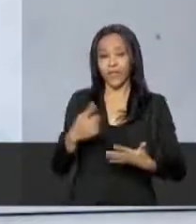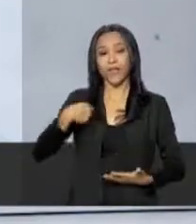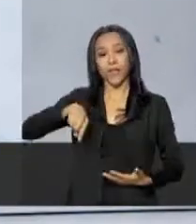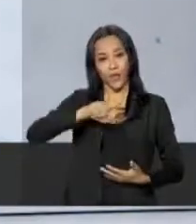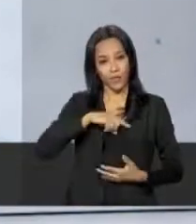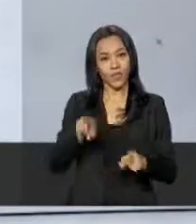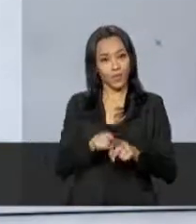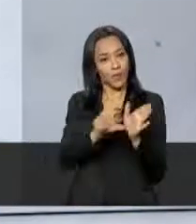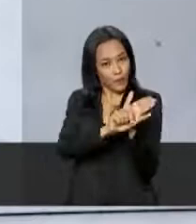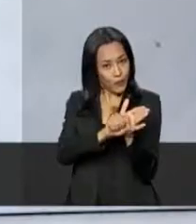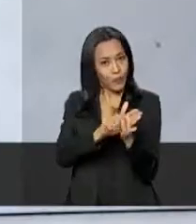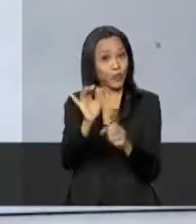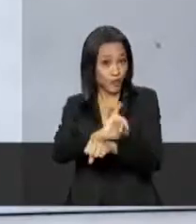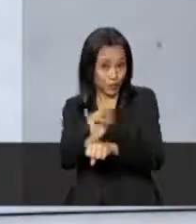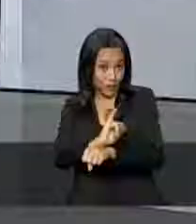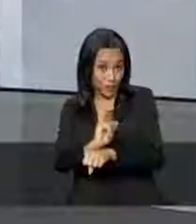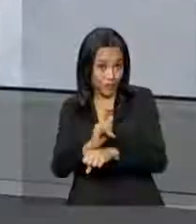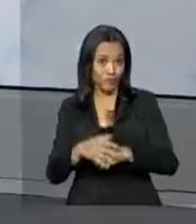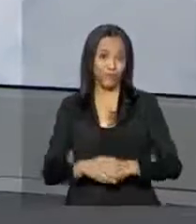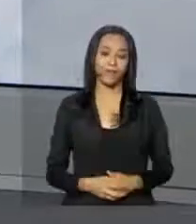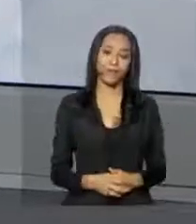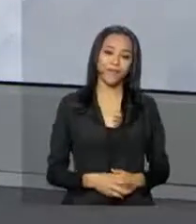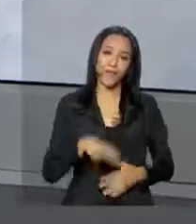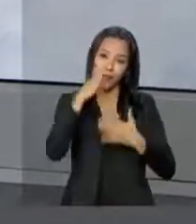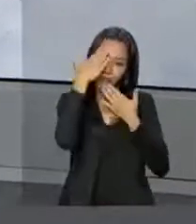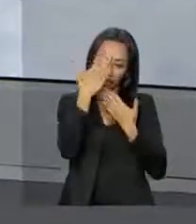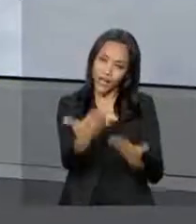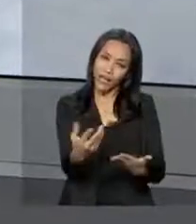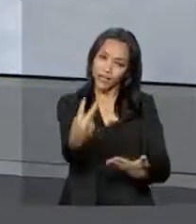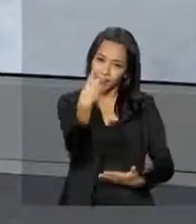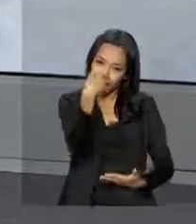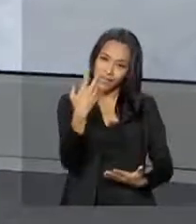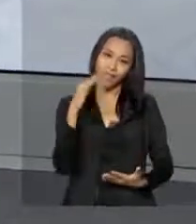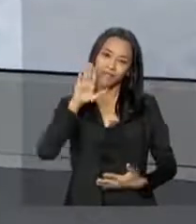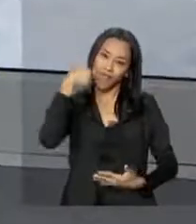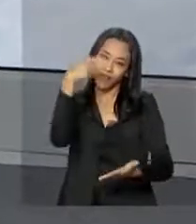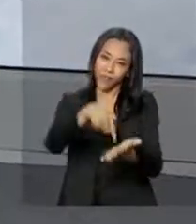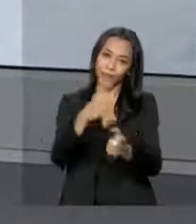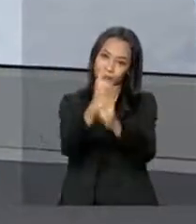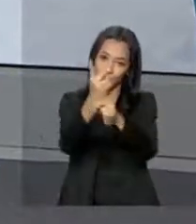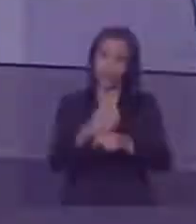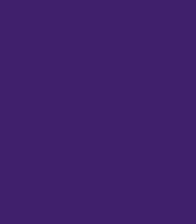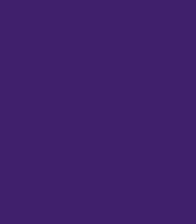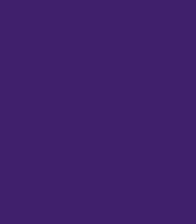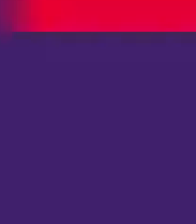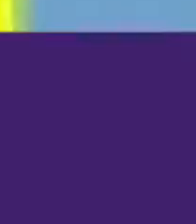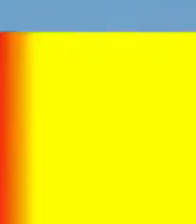Estamos no Twitter e no YouTube. Obrigada pela companhia e até a próxima.